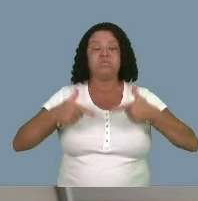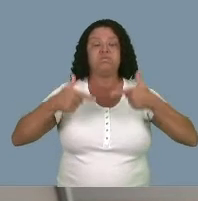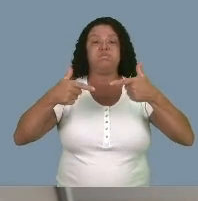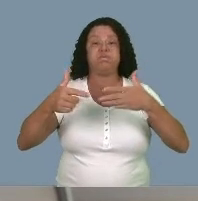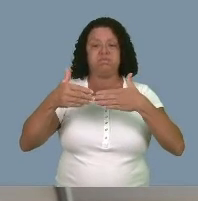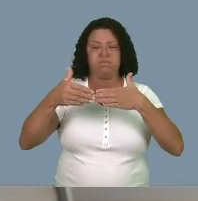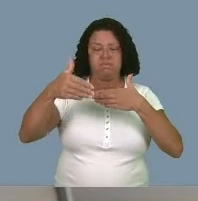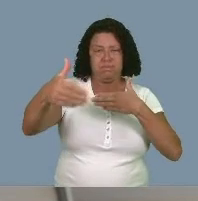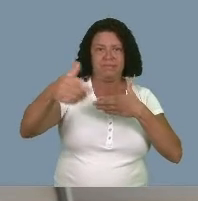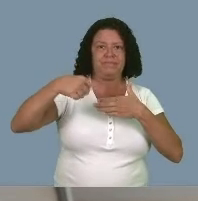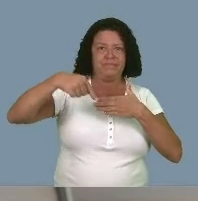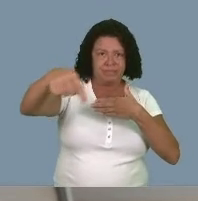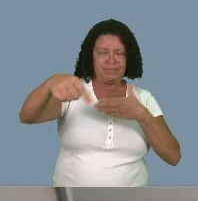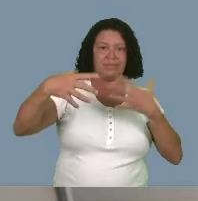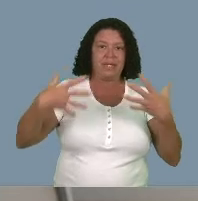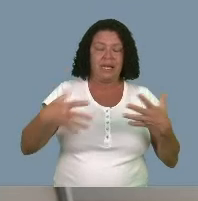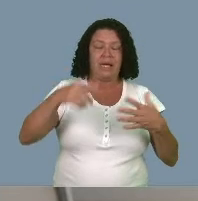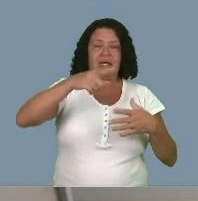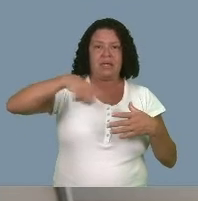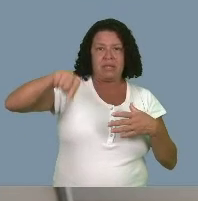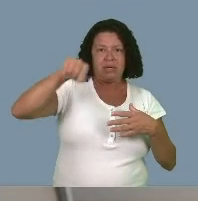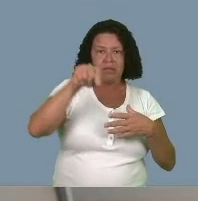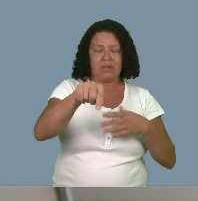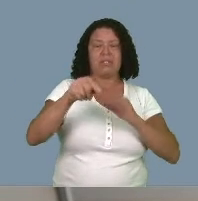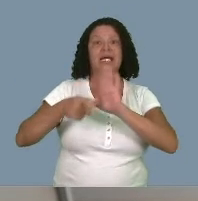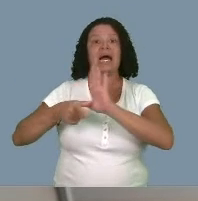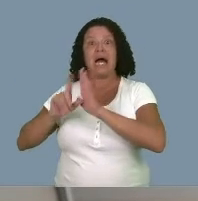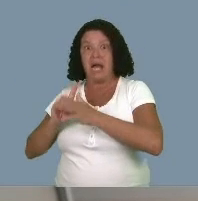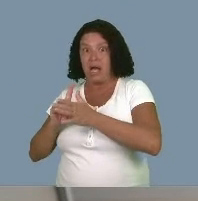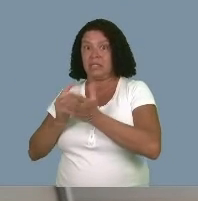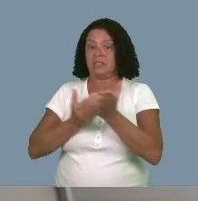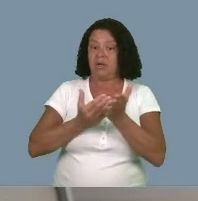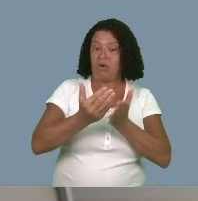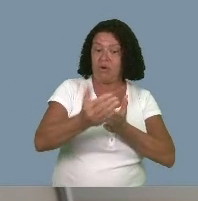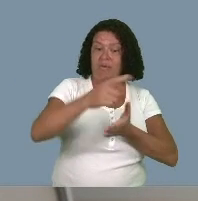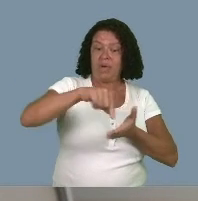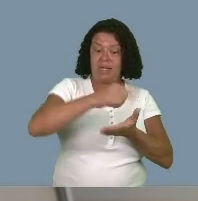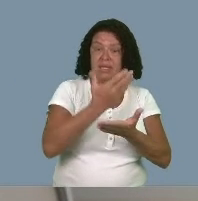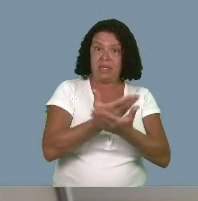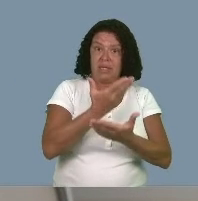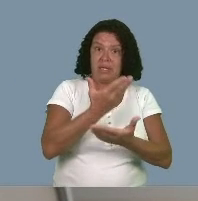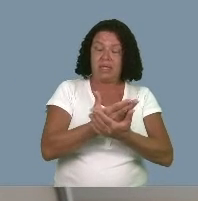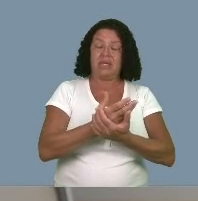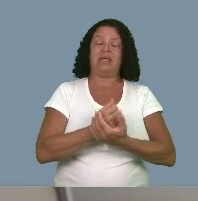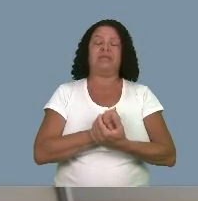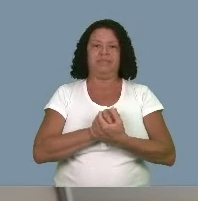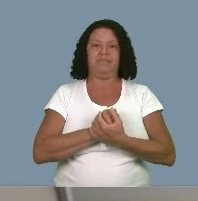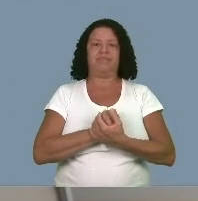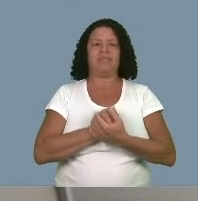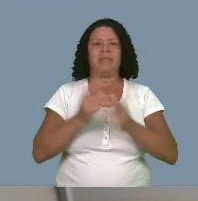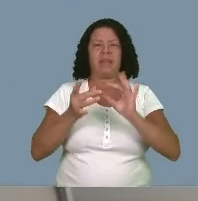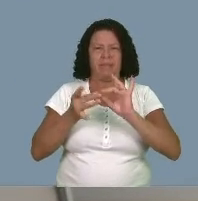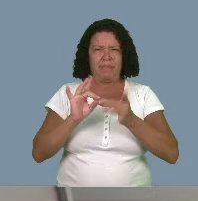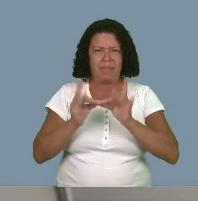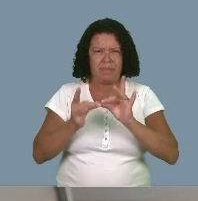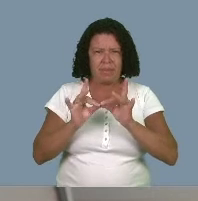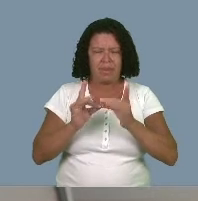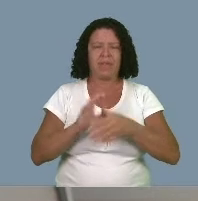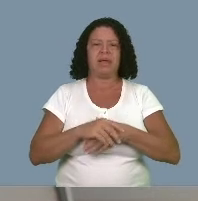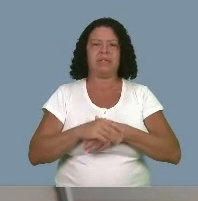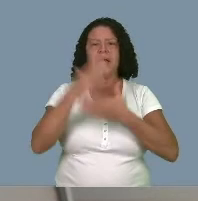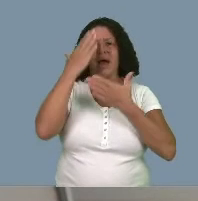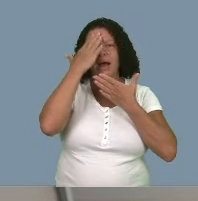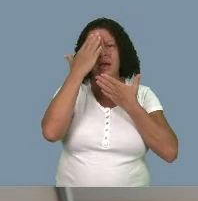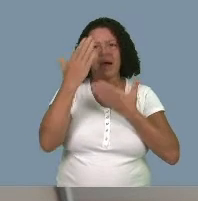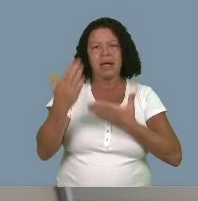frente. Então, convido vocês, antes de nós iniciarmos esse estudo, por uma pequena prece,